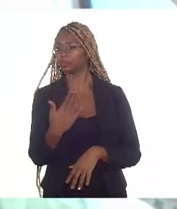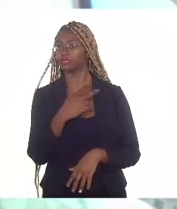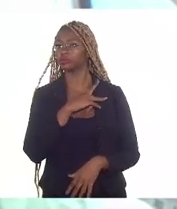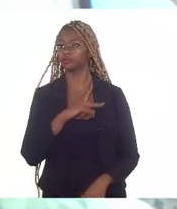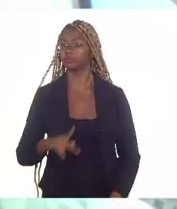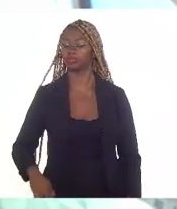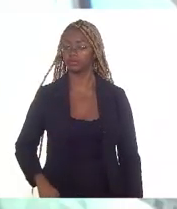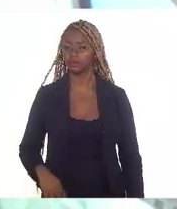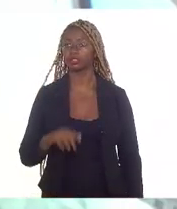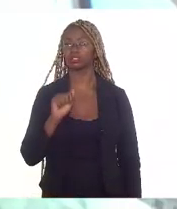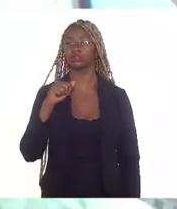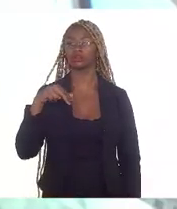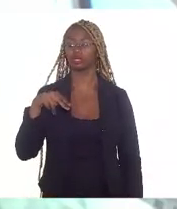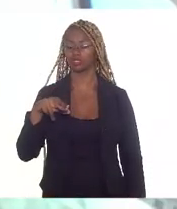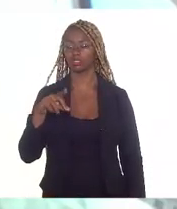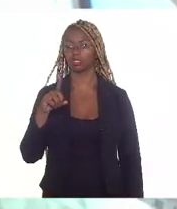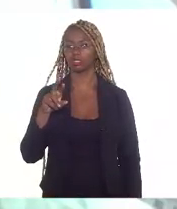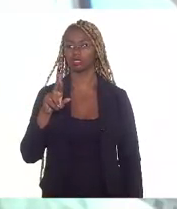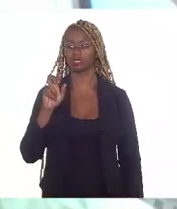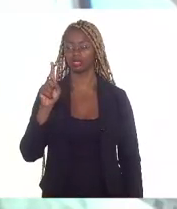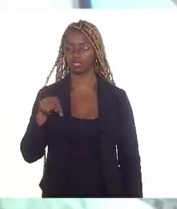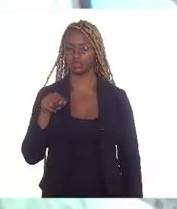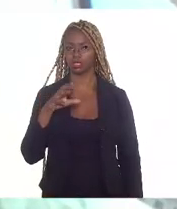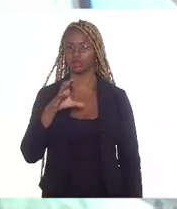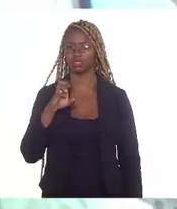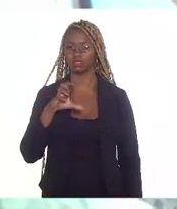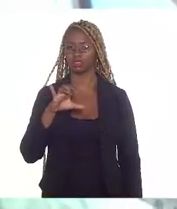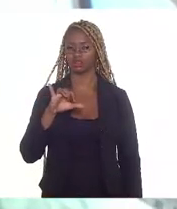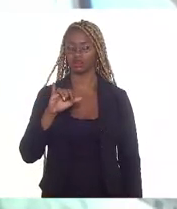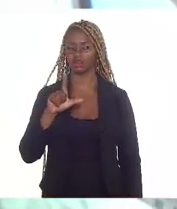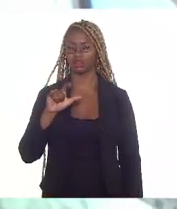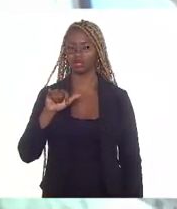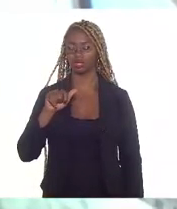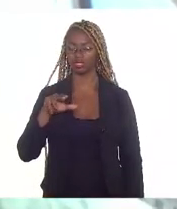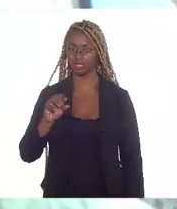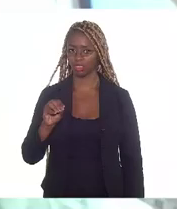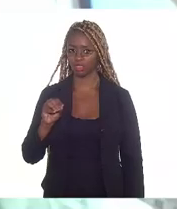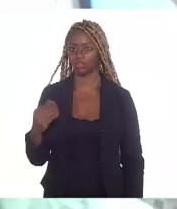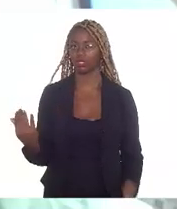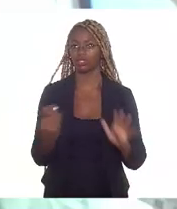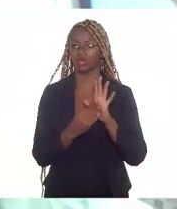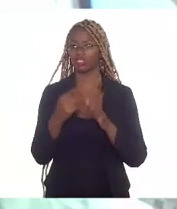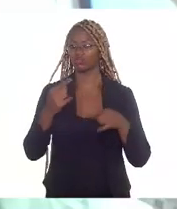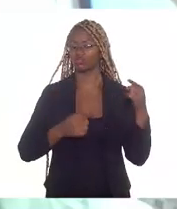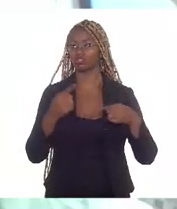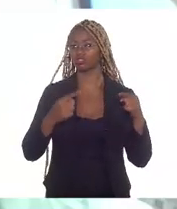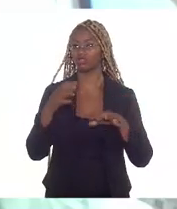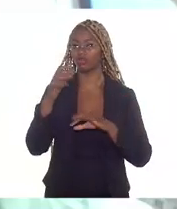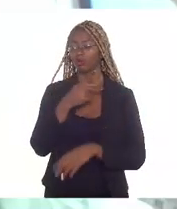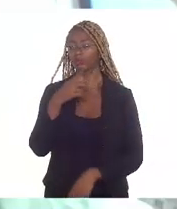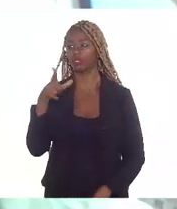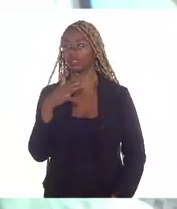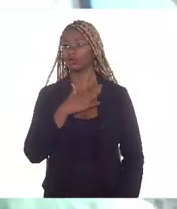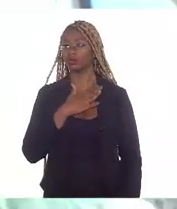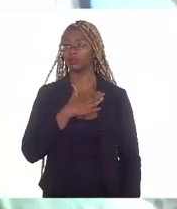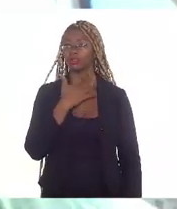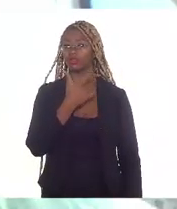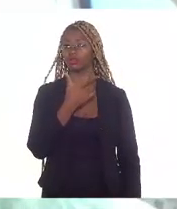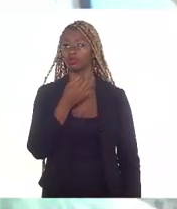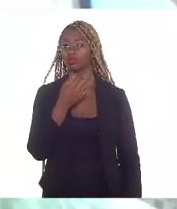André Siciliano a inclusão em pauta de um projeto meu de 2015, sobre colocar câmeras